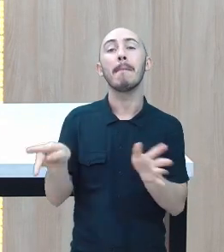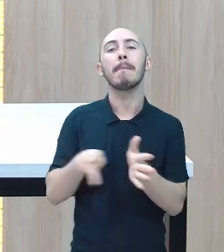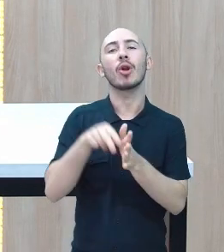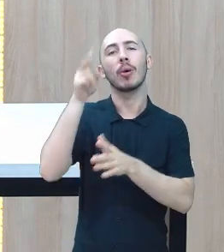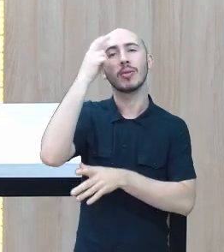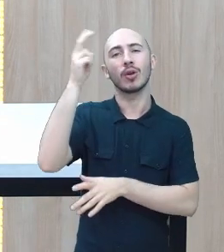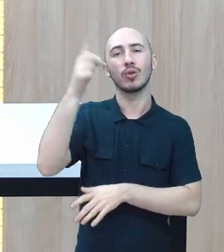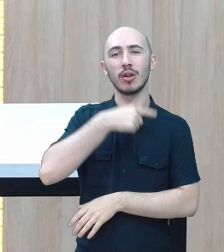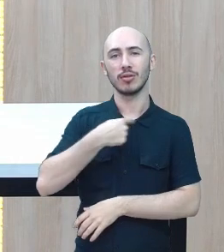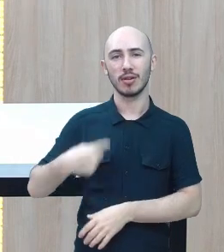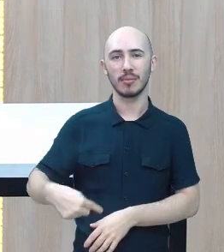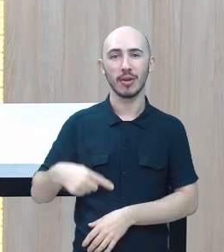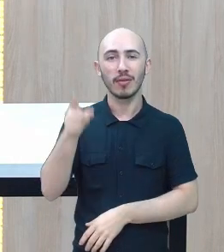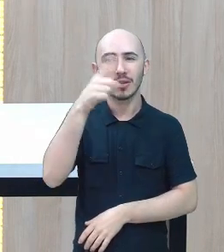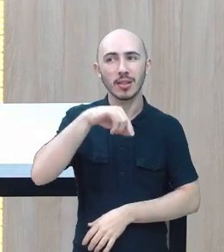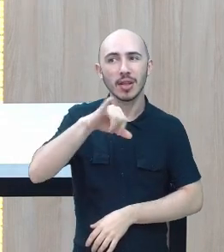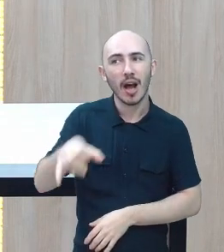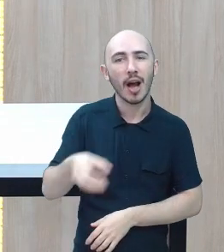podem aproveitar bastante.